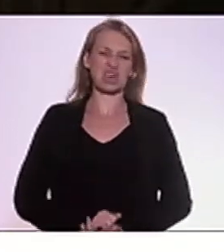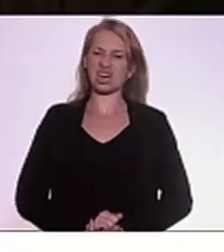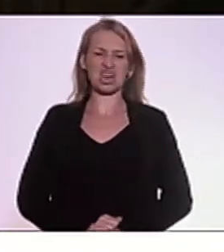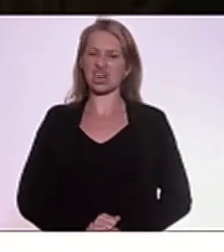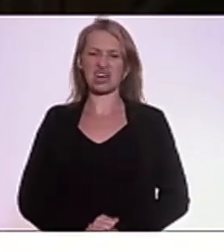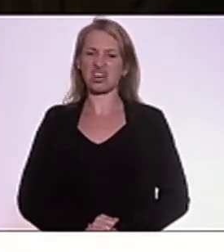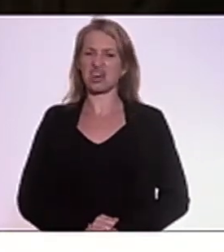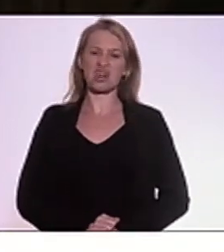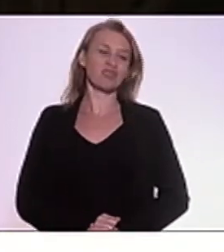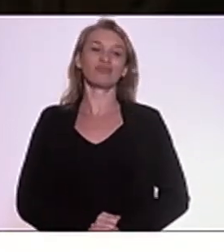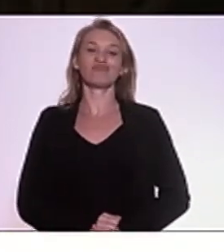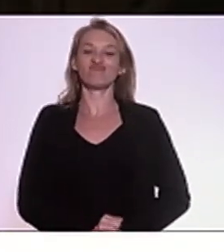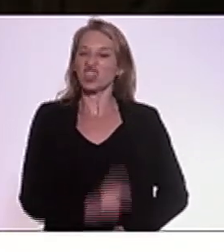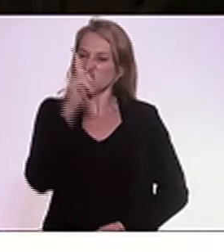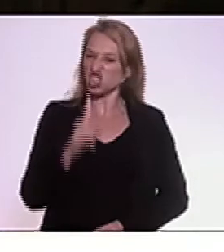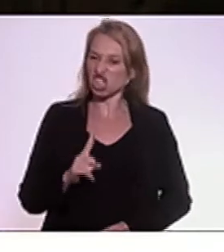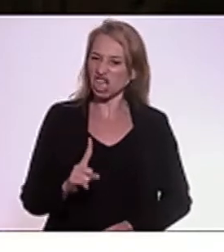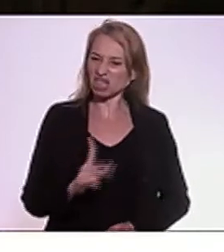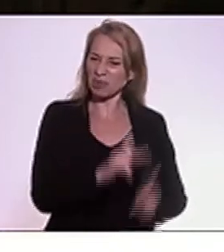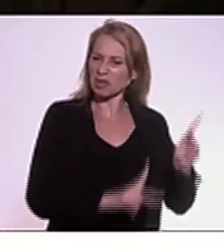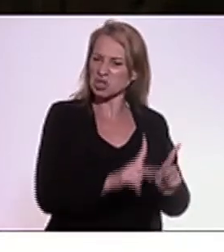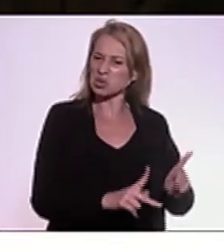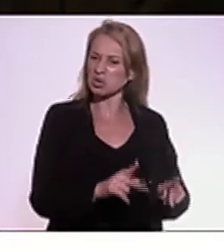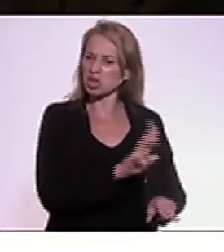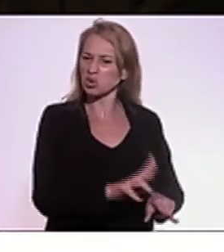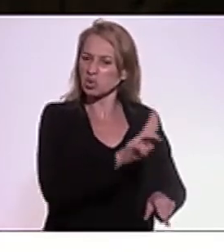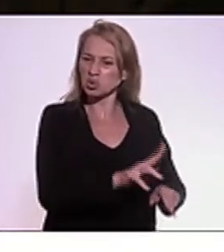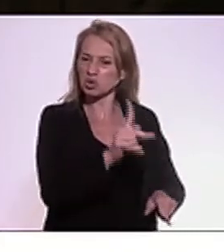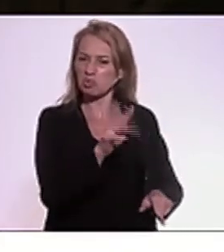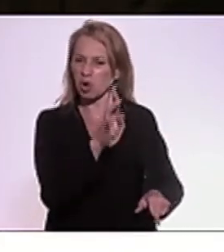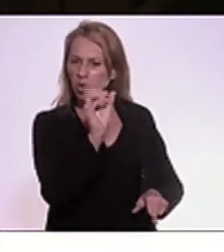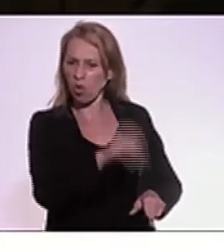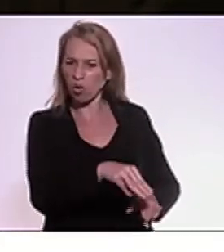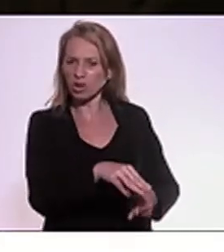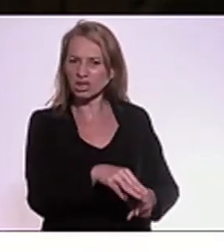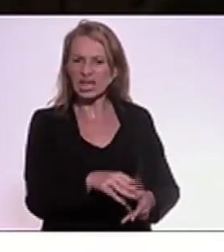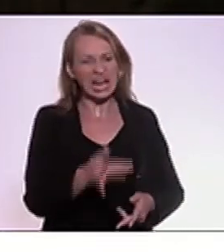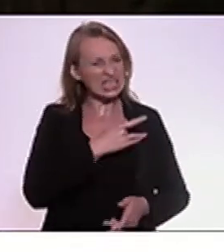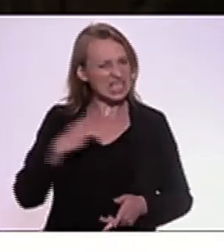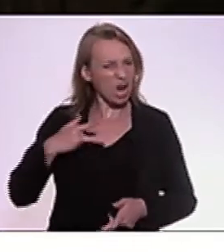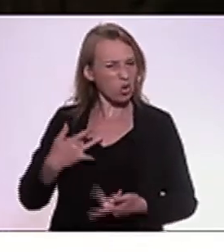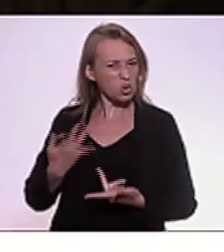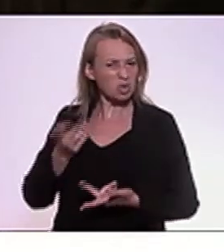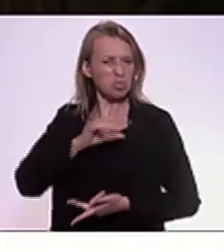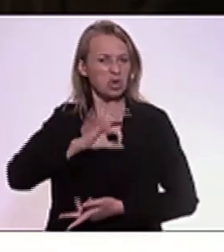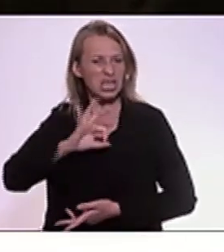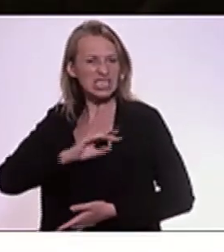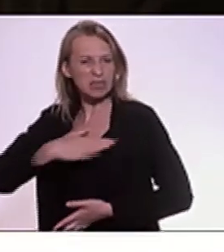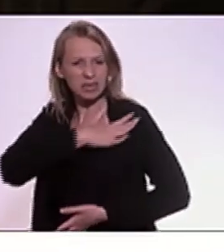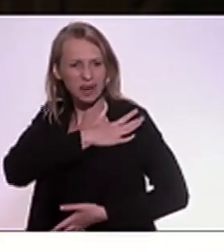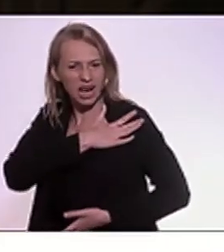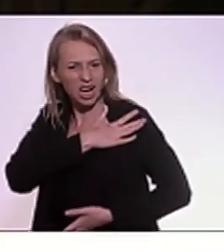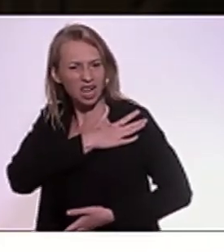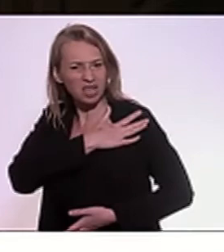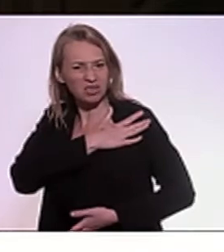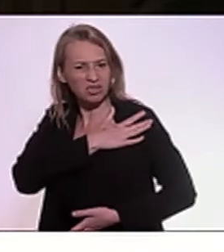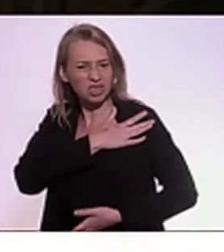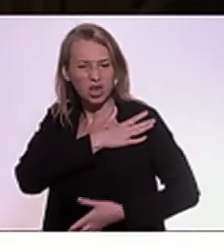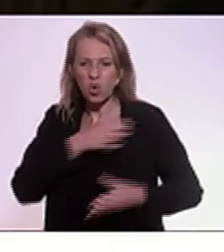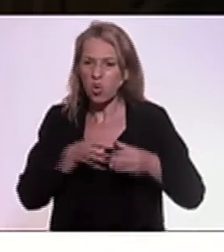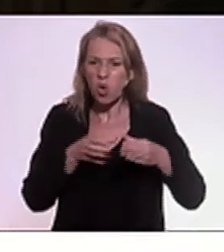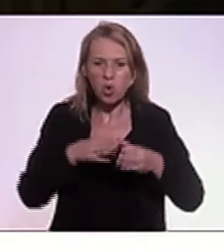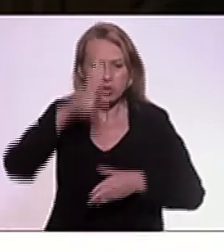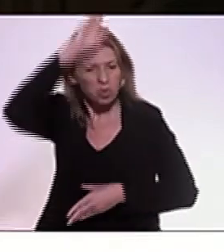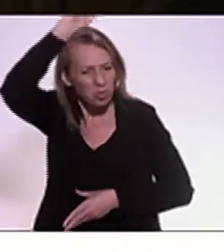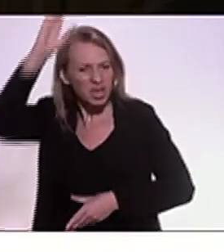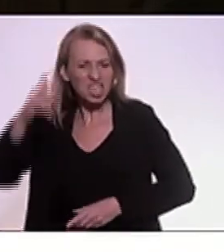preocupado, imagina, com o direito do consumidor, ele não está preocupado com a saúde do policial militar, ele não está preocupado com a integridade do corpo de bombeiros, ele